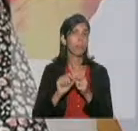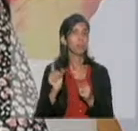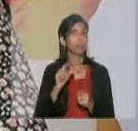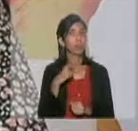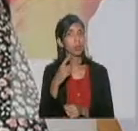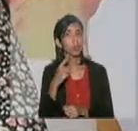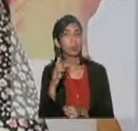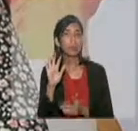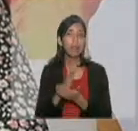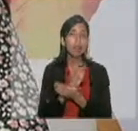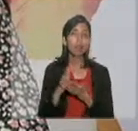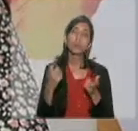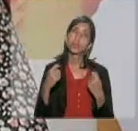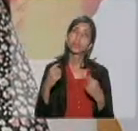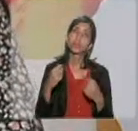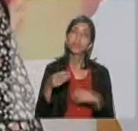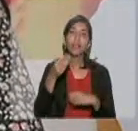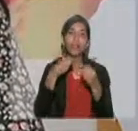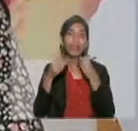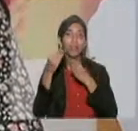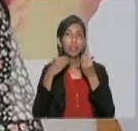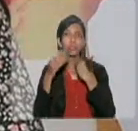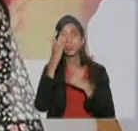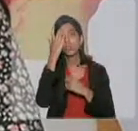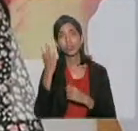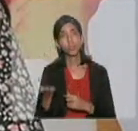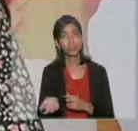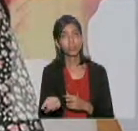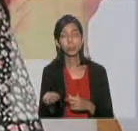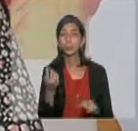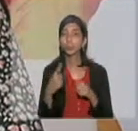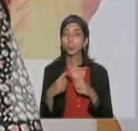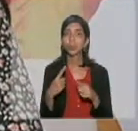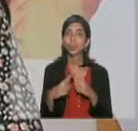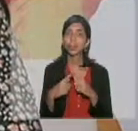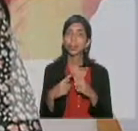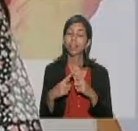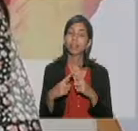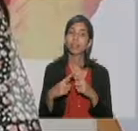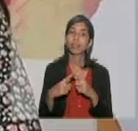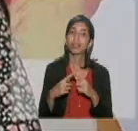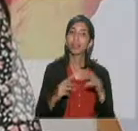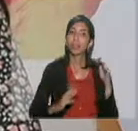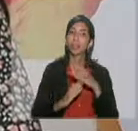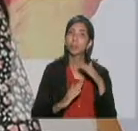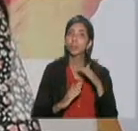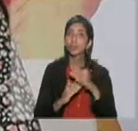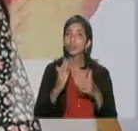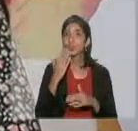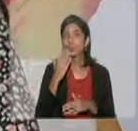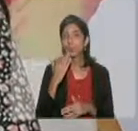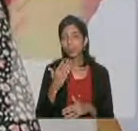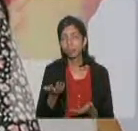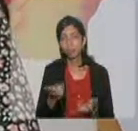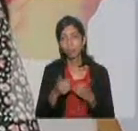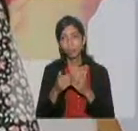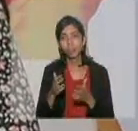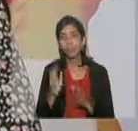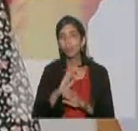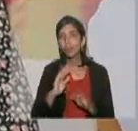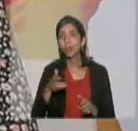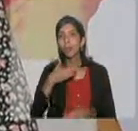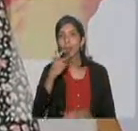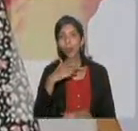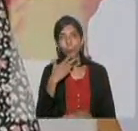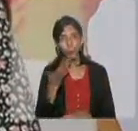importante fazer pelo menos algumas. Então, os lanches normalmente são mais fáceis, né? Porque é um número limitado de alimento. Bem no início, normalmente a